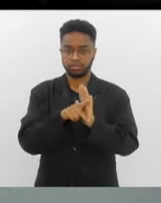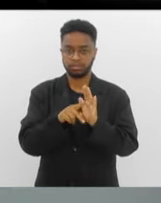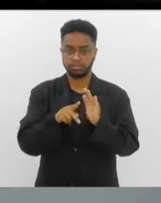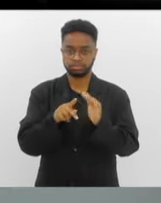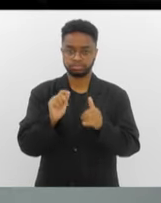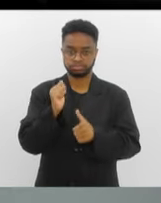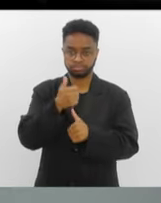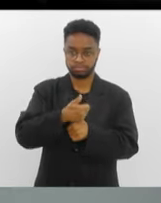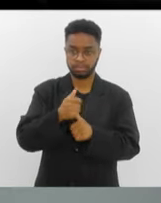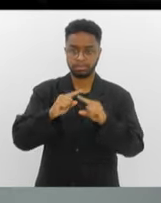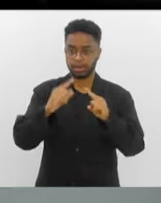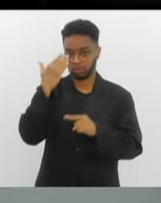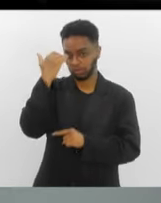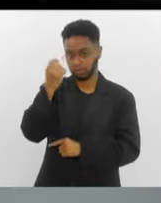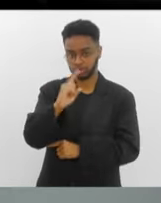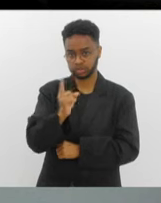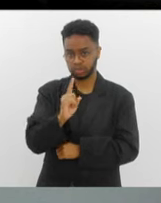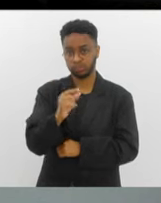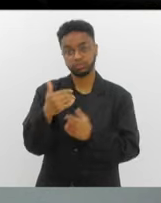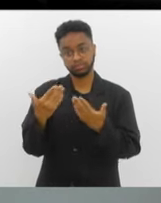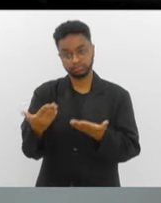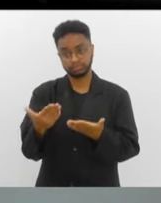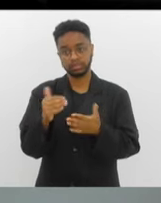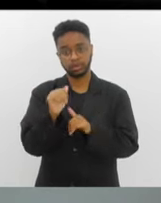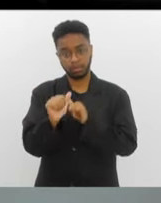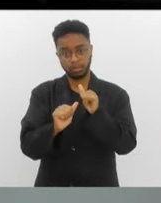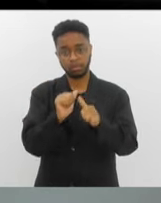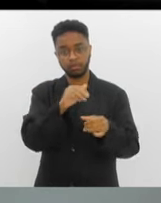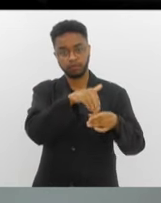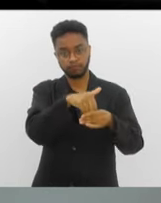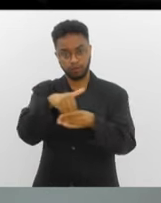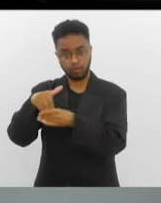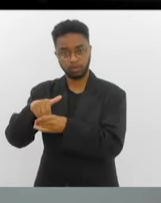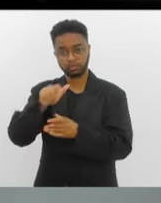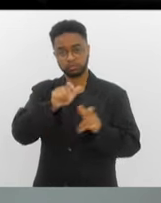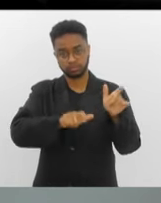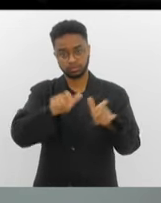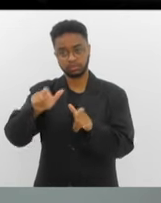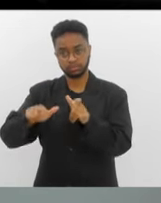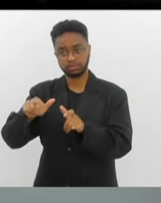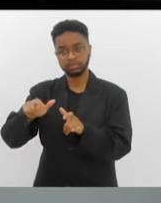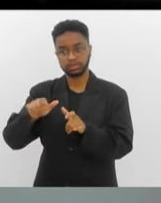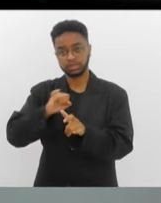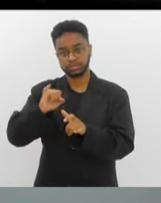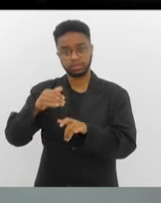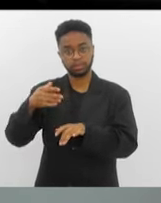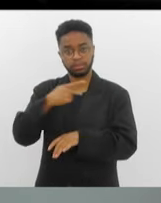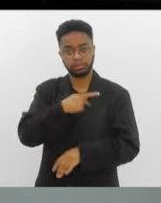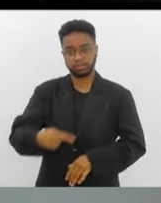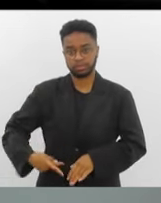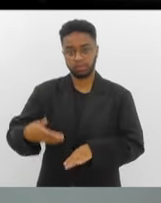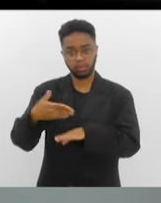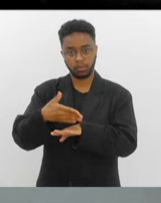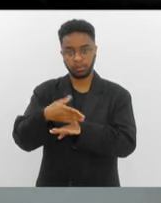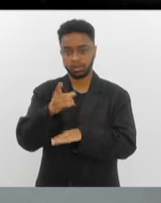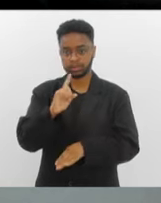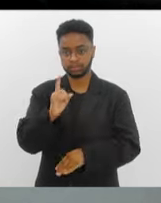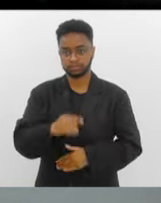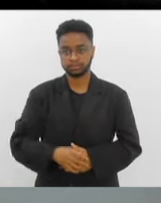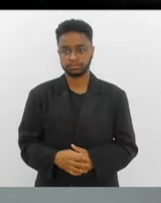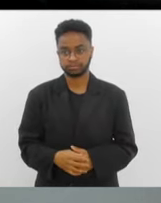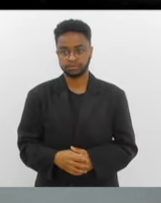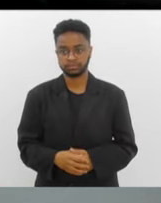Vossa Excelência não me chamou. E aí isso altera os votantes dessa votação, se o presidente não participar. Entendi. Você